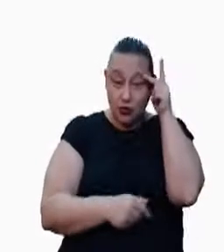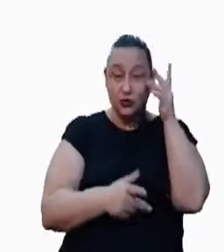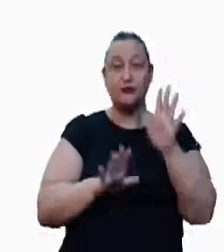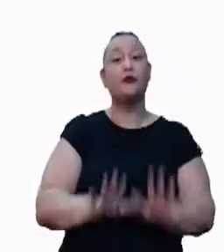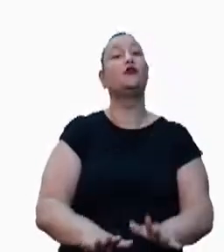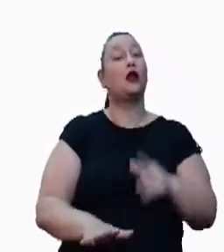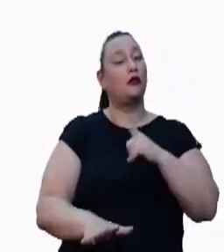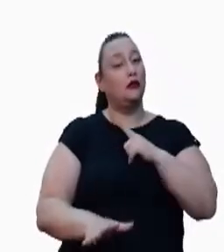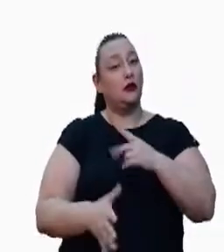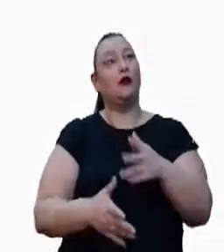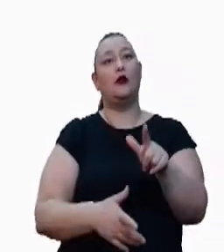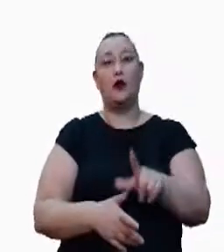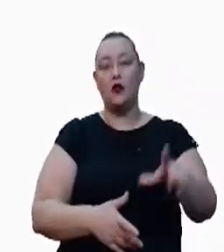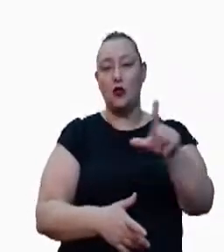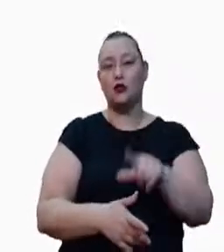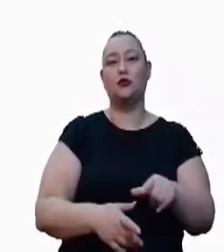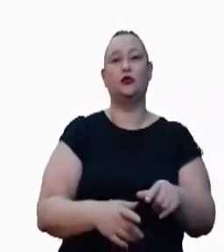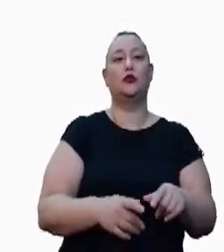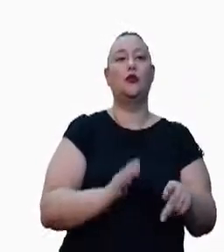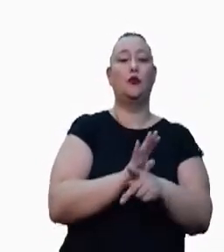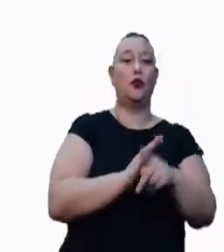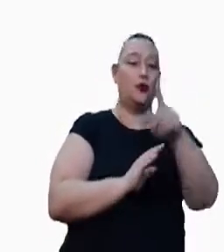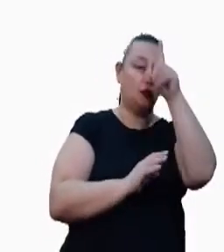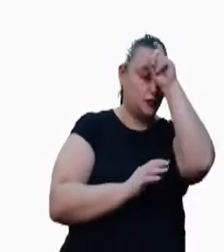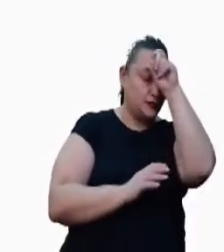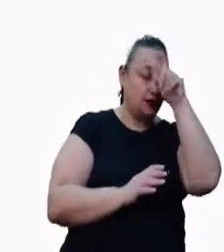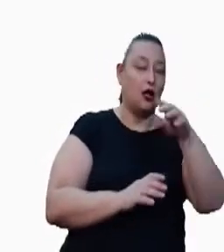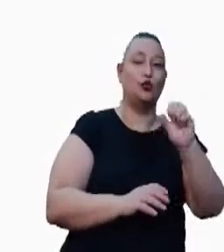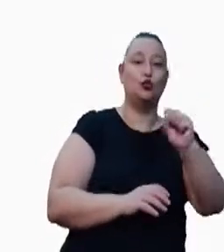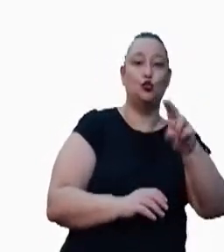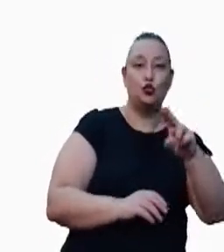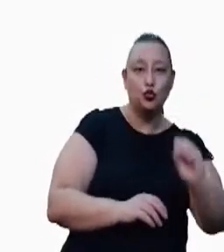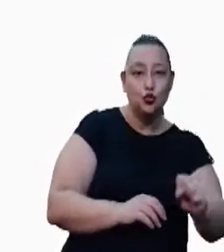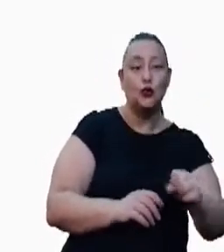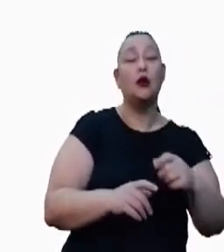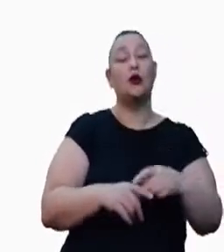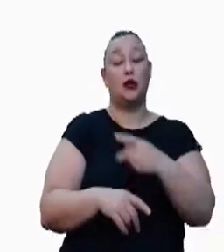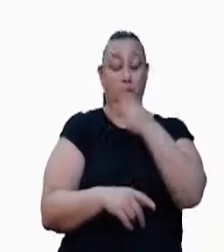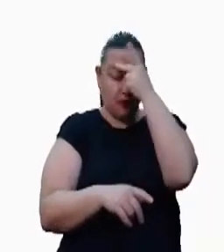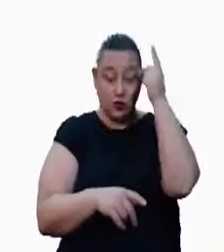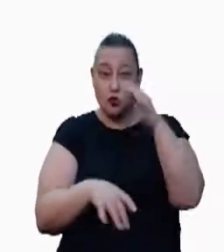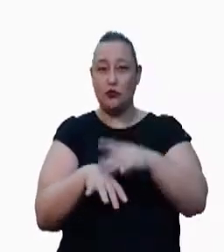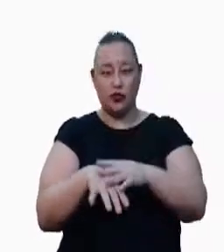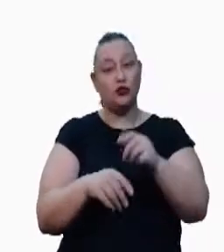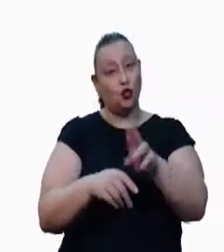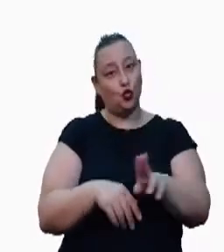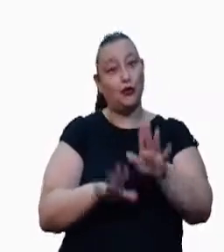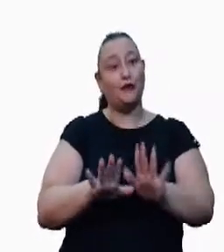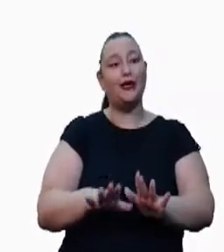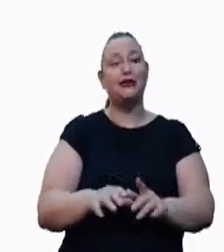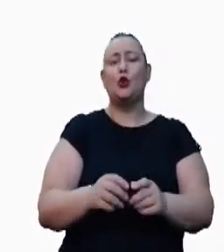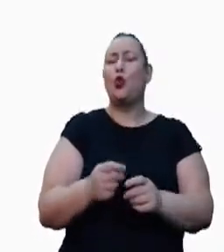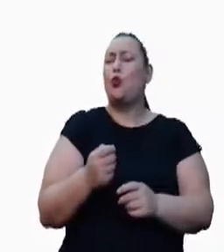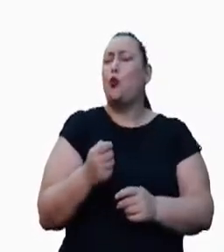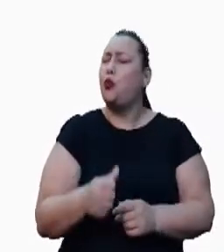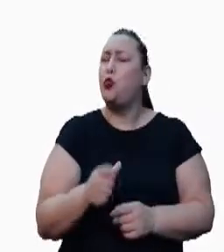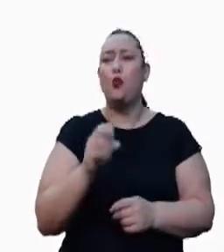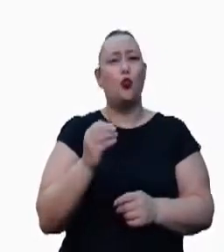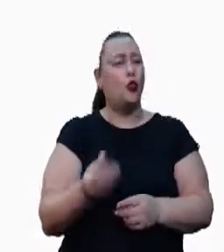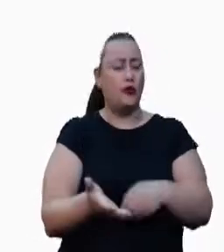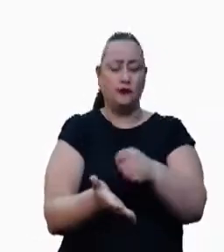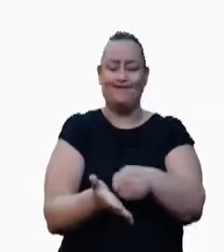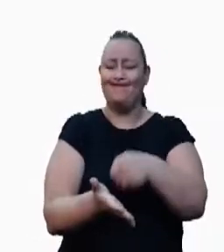já tem, claro, no Sistema Único de Saúde, muitos pacientes fazem uso, mas ainda com extrema restrição, tem que ser feita